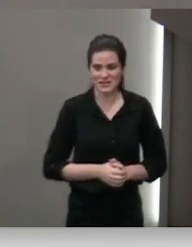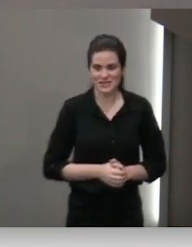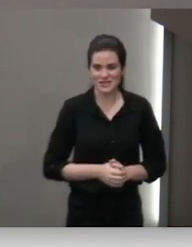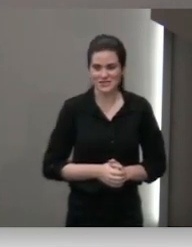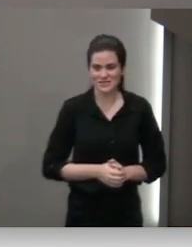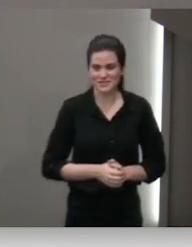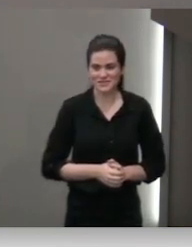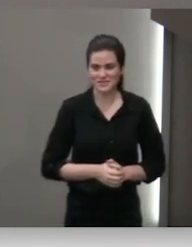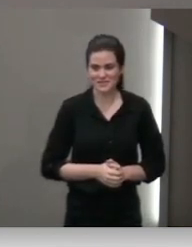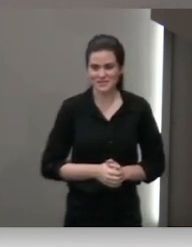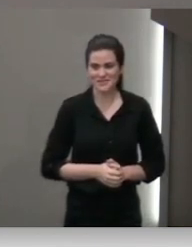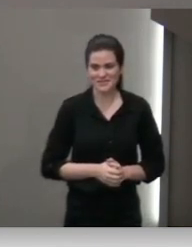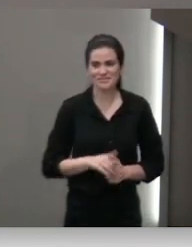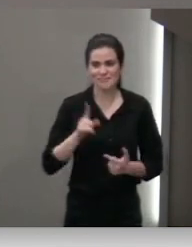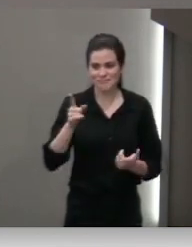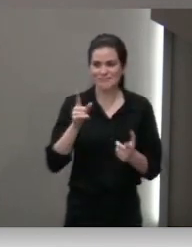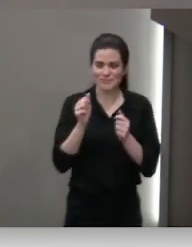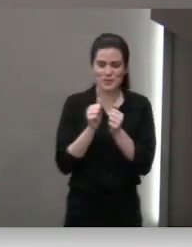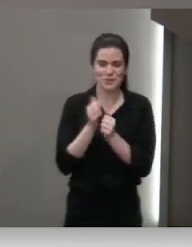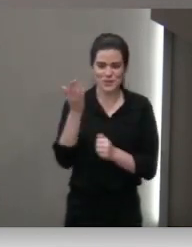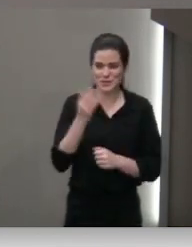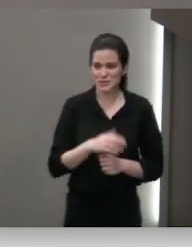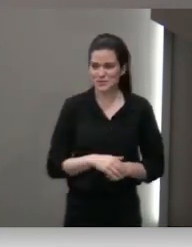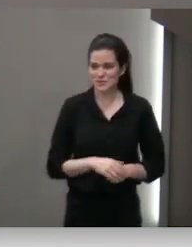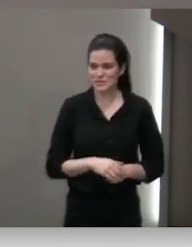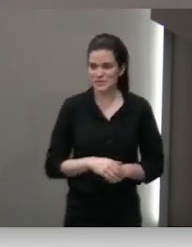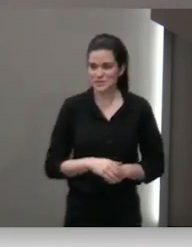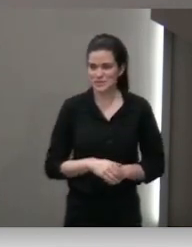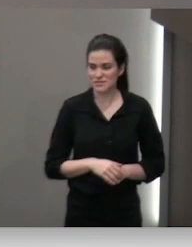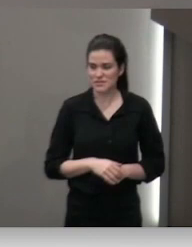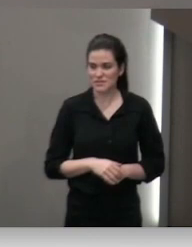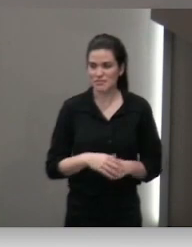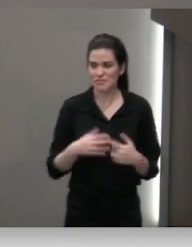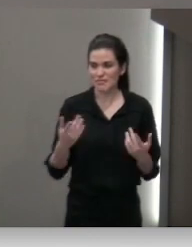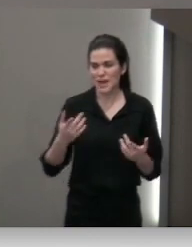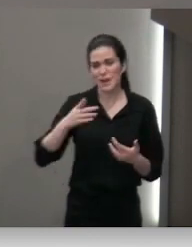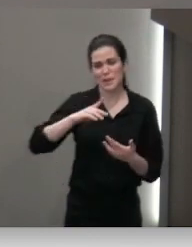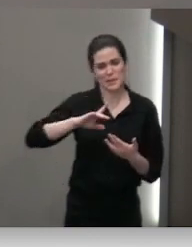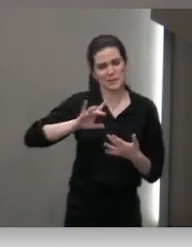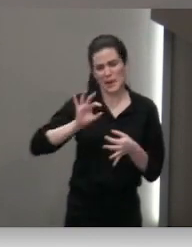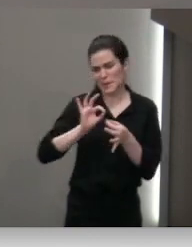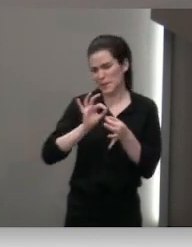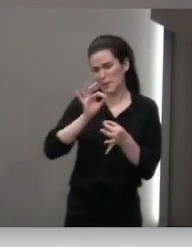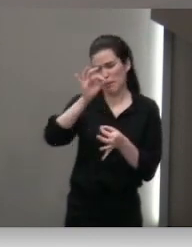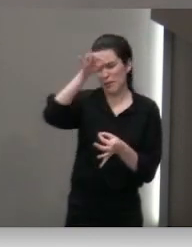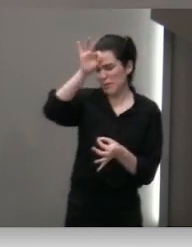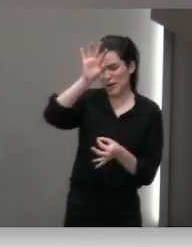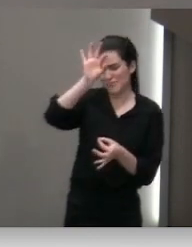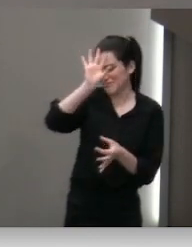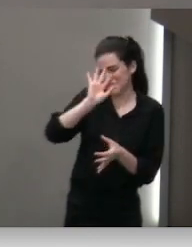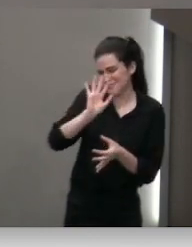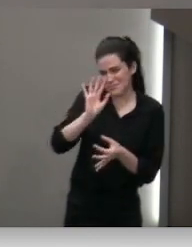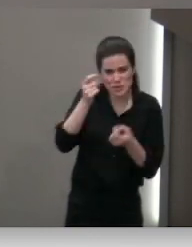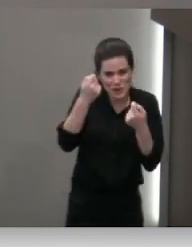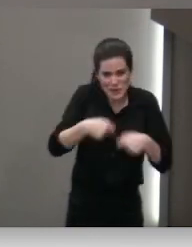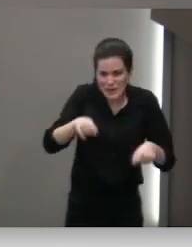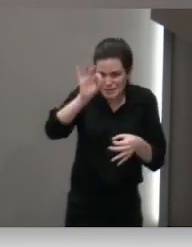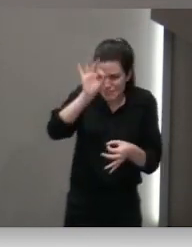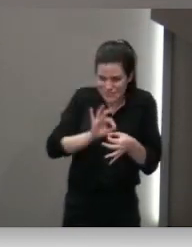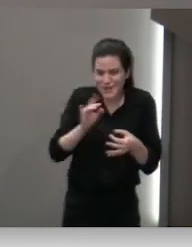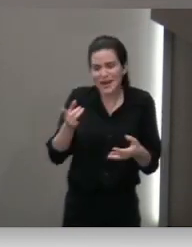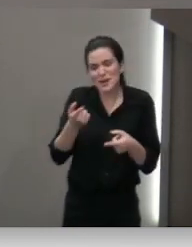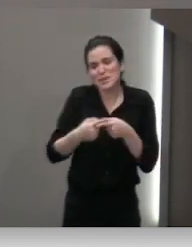nosso Poltronelli. Então, aqui, eu acho que não precisa falar muito, até tem uns amigos que vão falar melhor do nosso querido Poltronelli